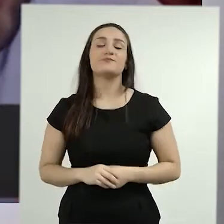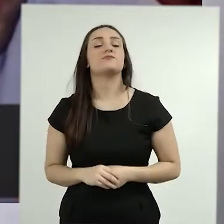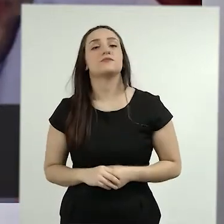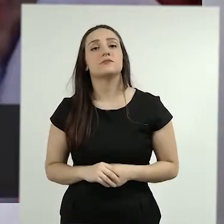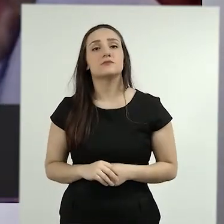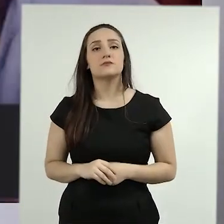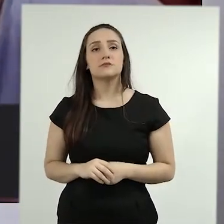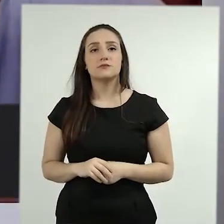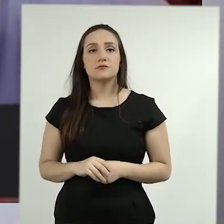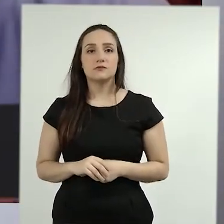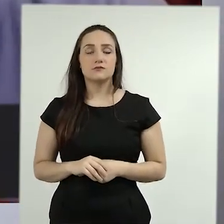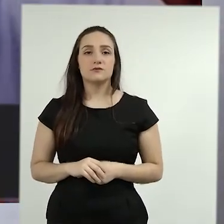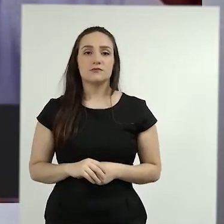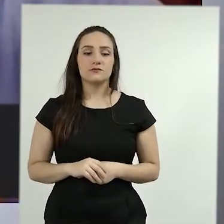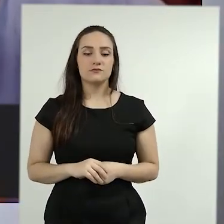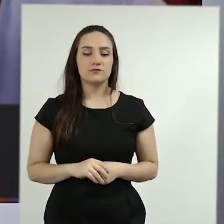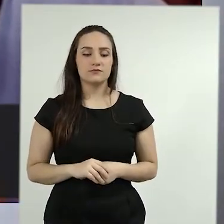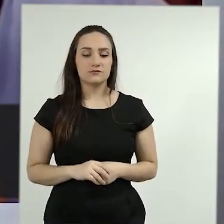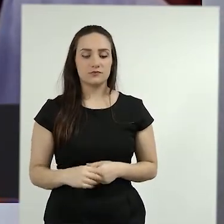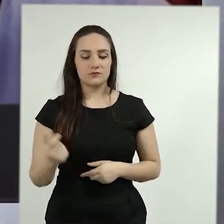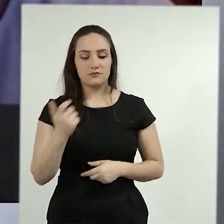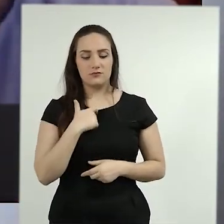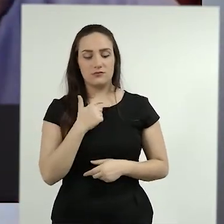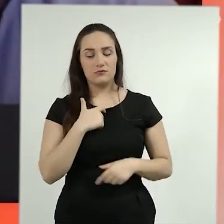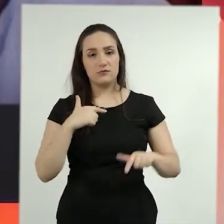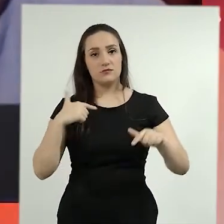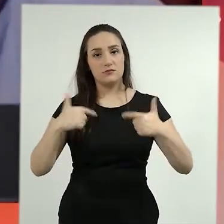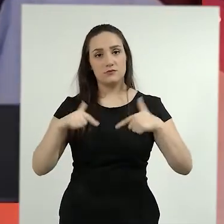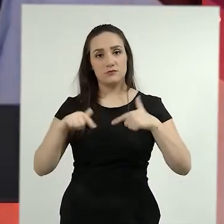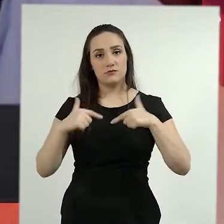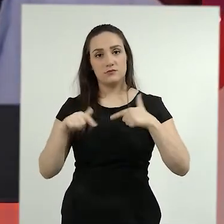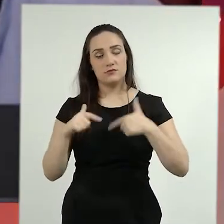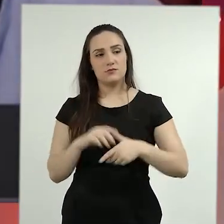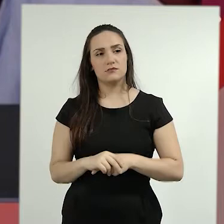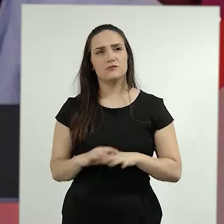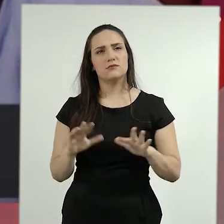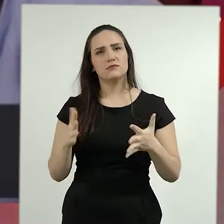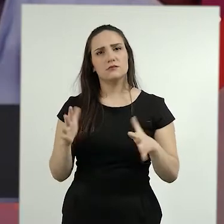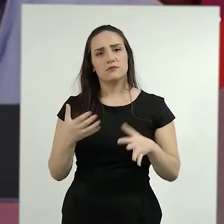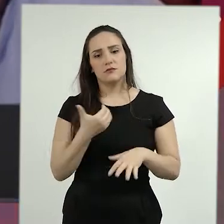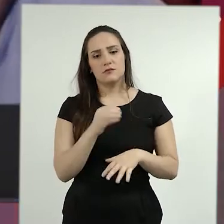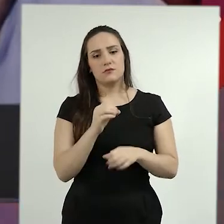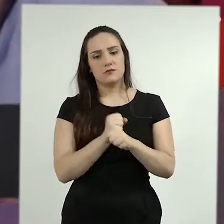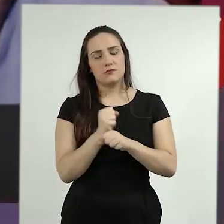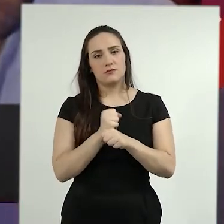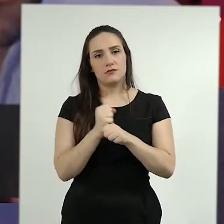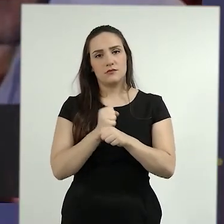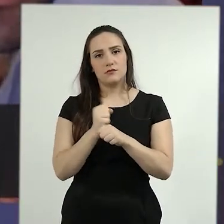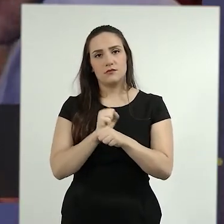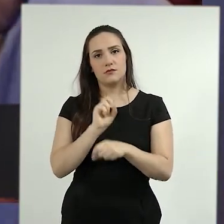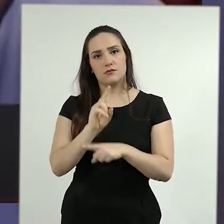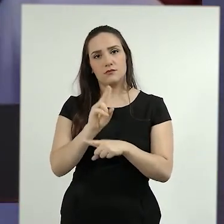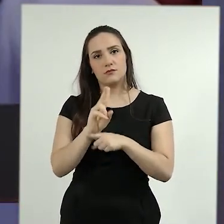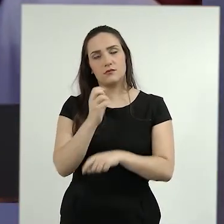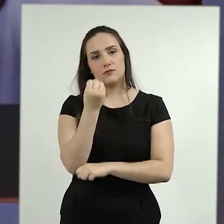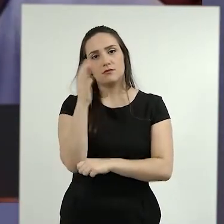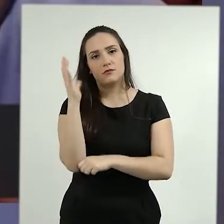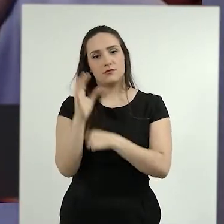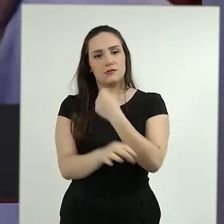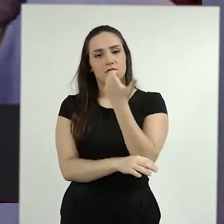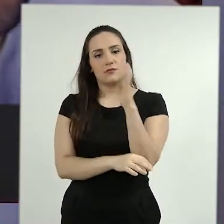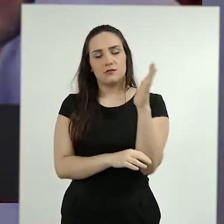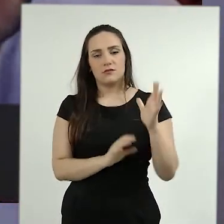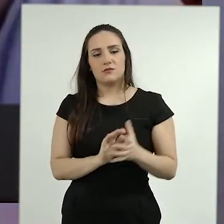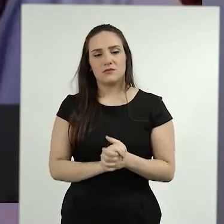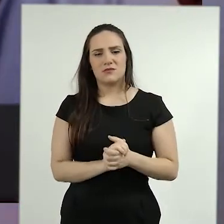comunicação, principalmente. Uh, eu trabalho mais de 10 anos com conservação e eu